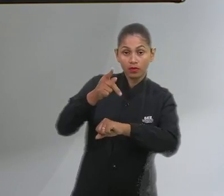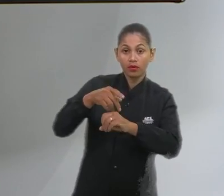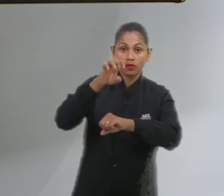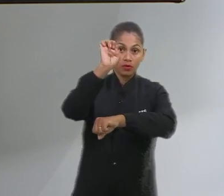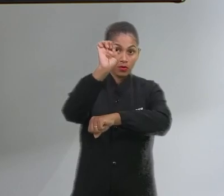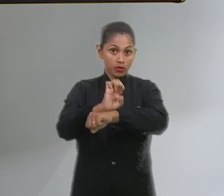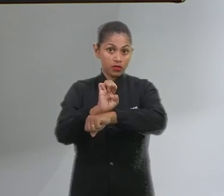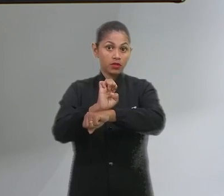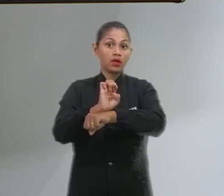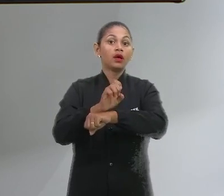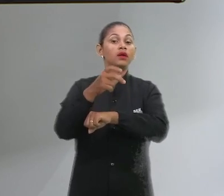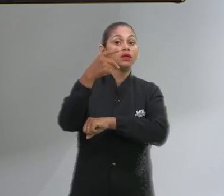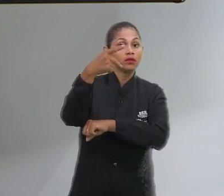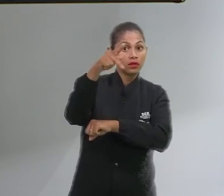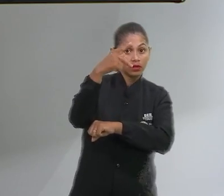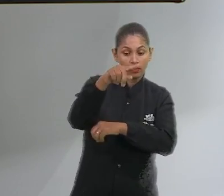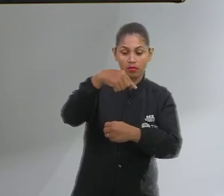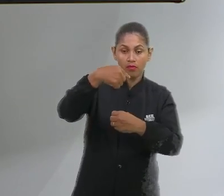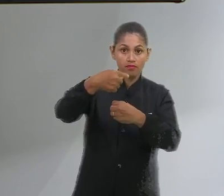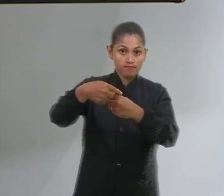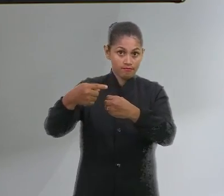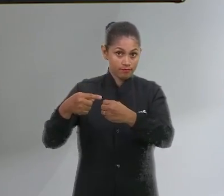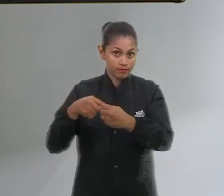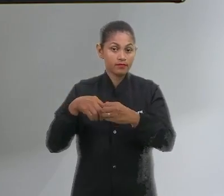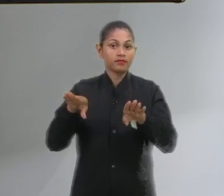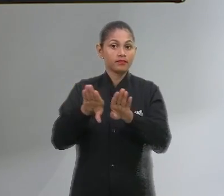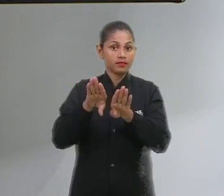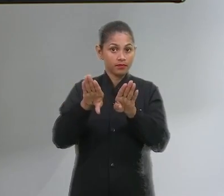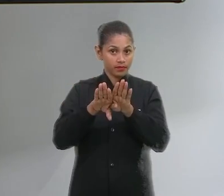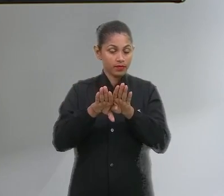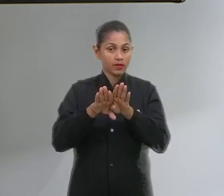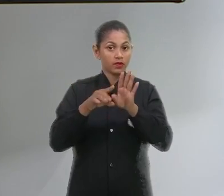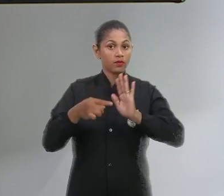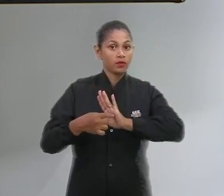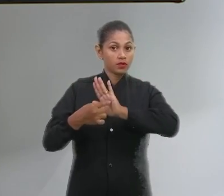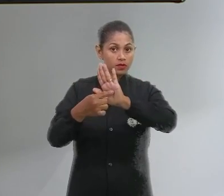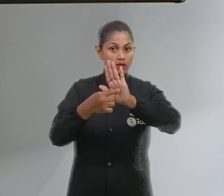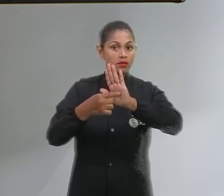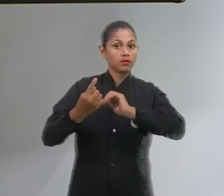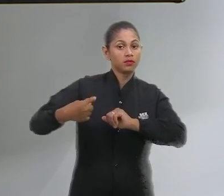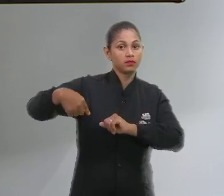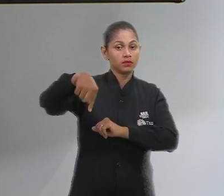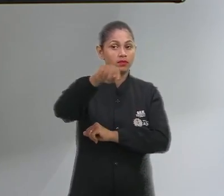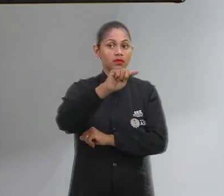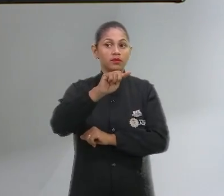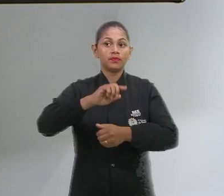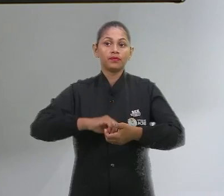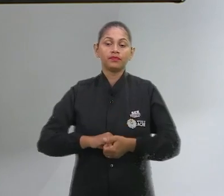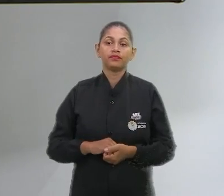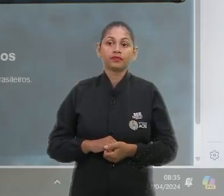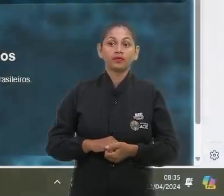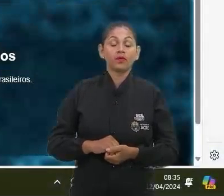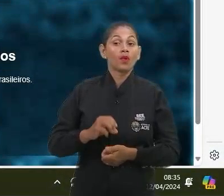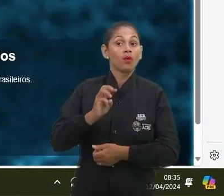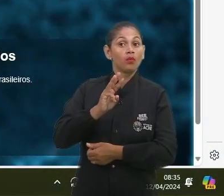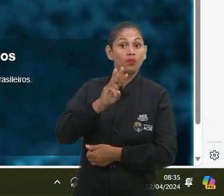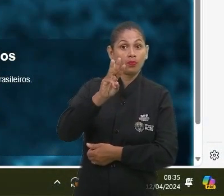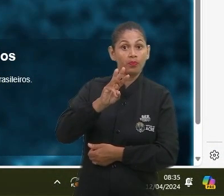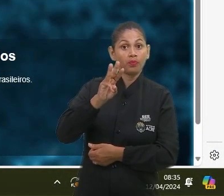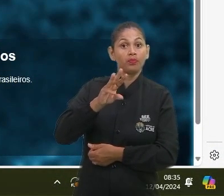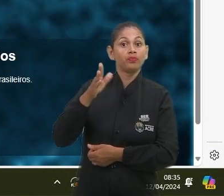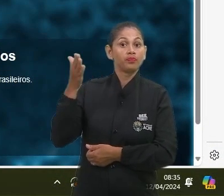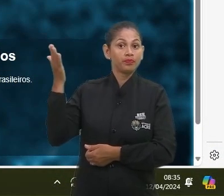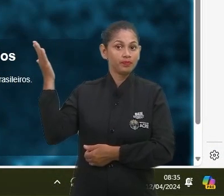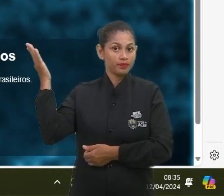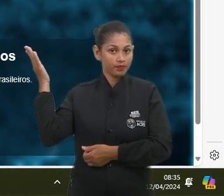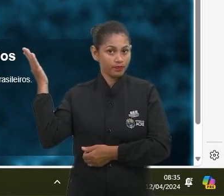e, inclusive, do seu município. Eu vou fazer aqui uma demonstração para vocês. Clicando aqui rapidinho, percebam, abriu a